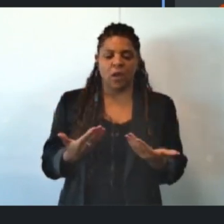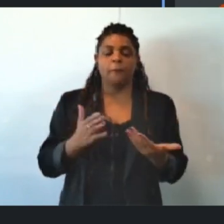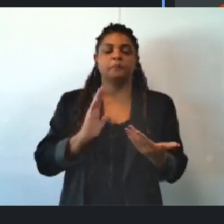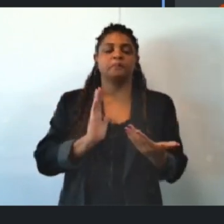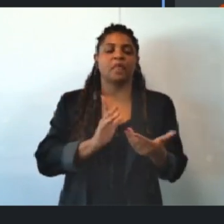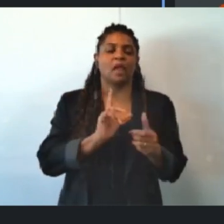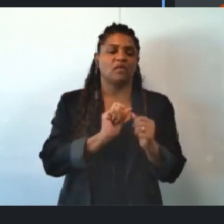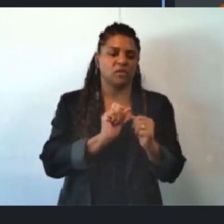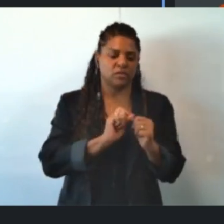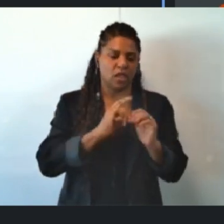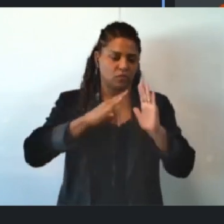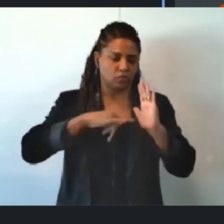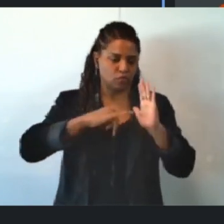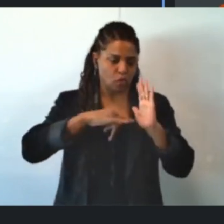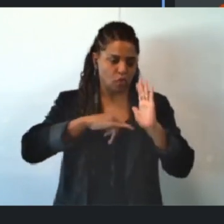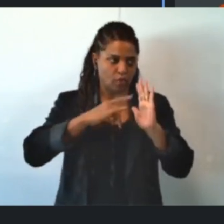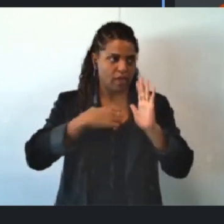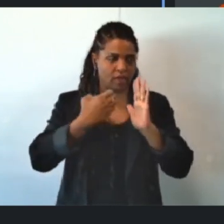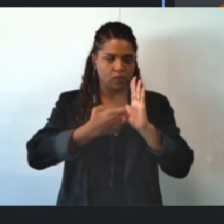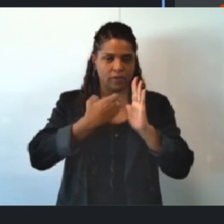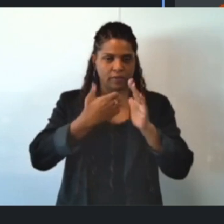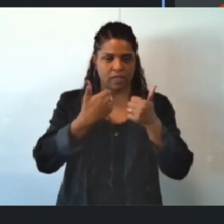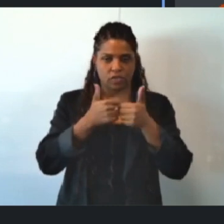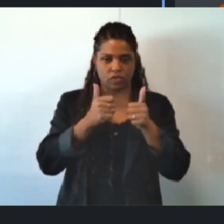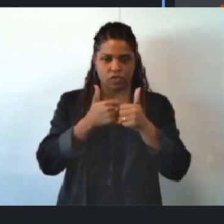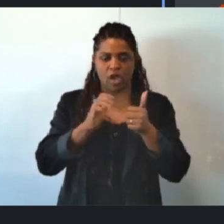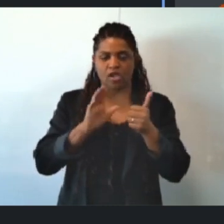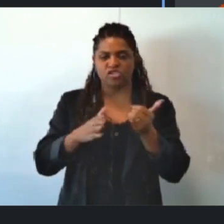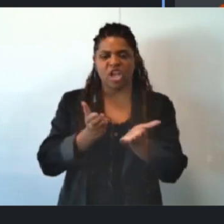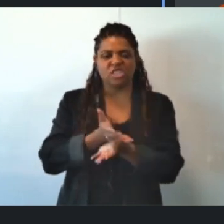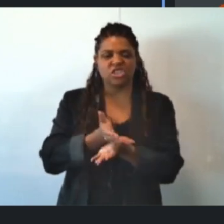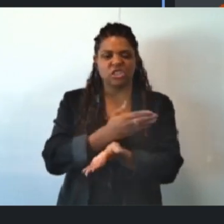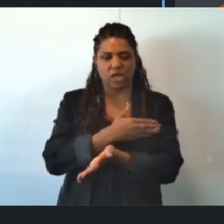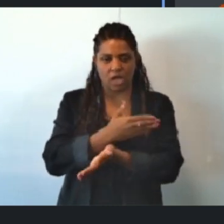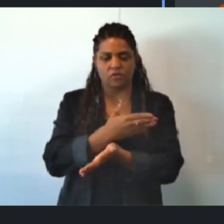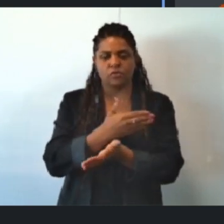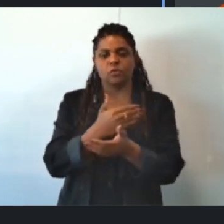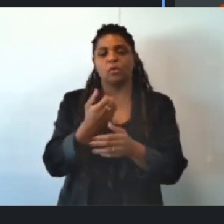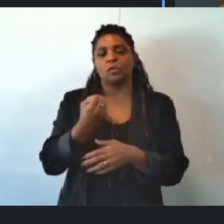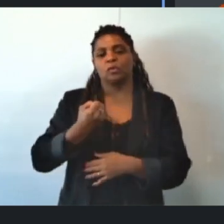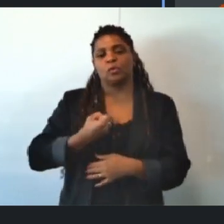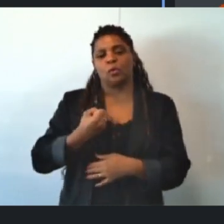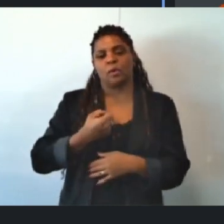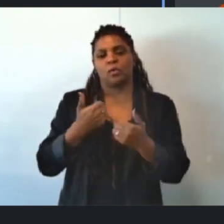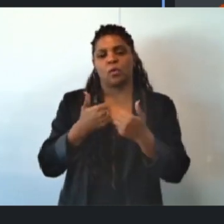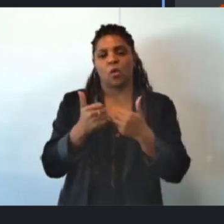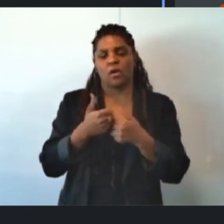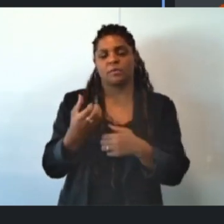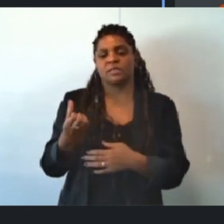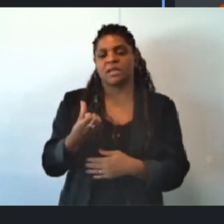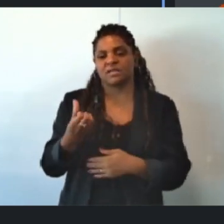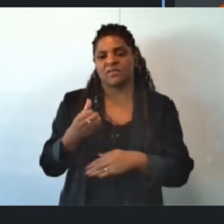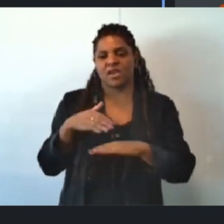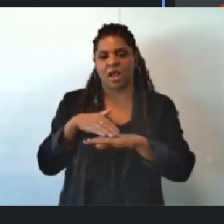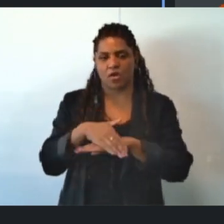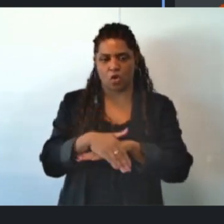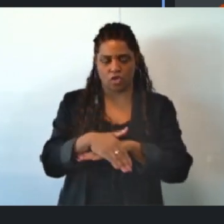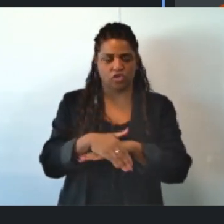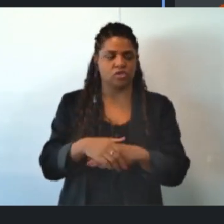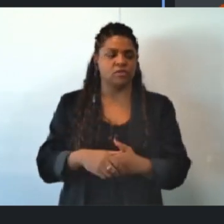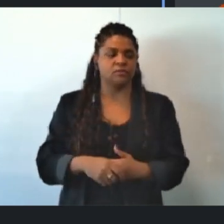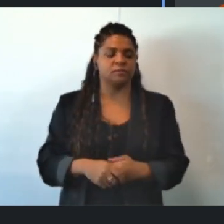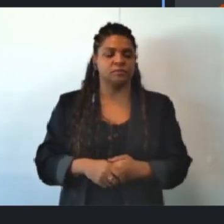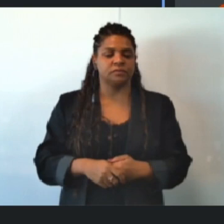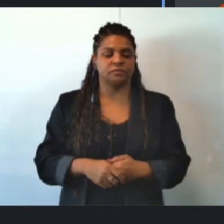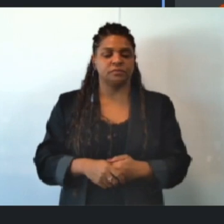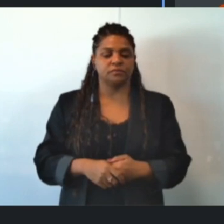empresas de ônibus, já retirando essas linhas de ônibus na sexta-noite, tá? Rodando Assis Chateaubriand